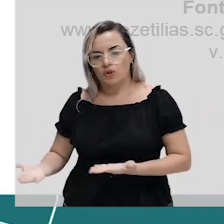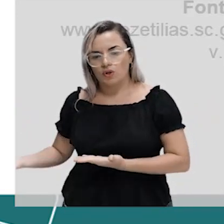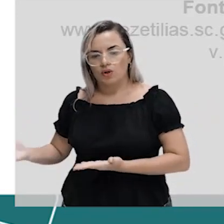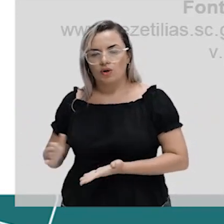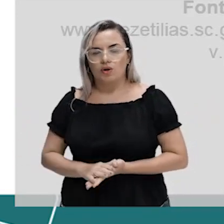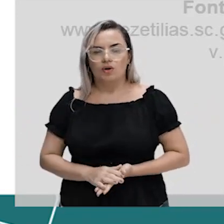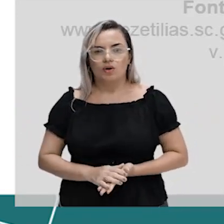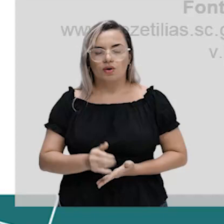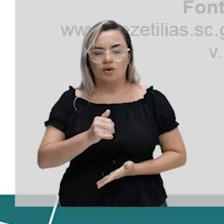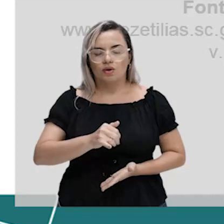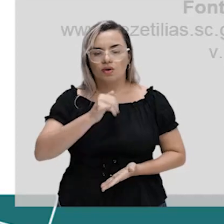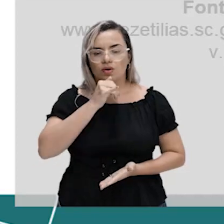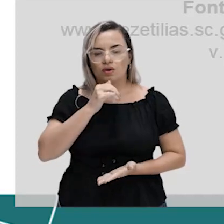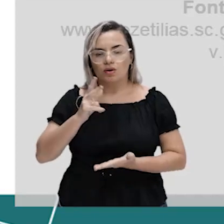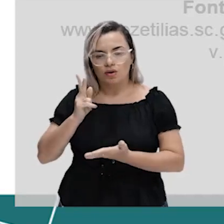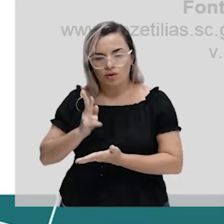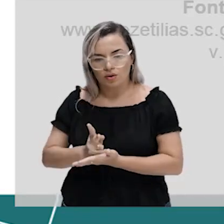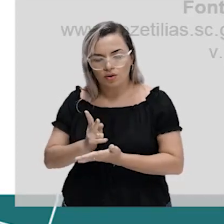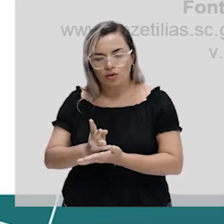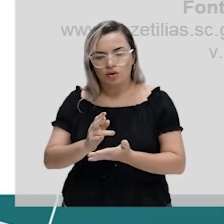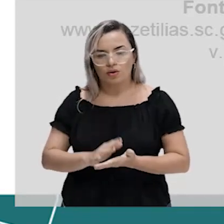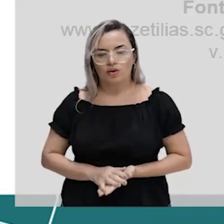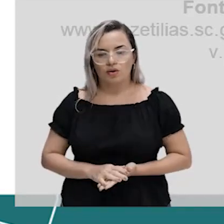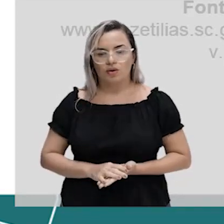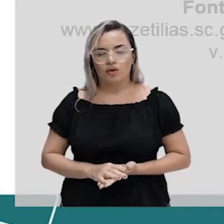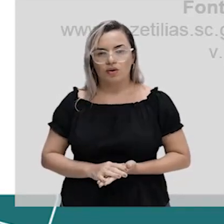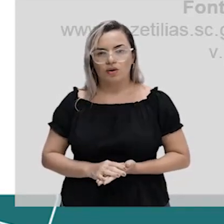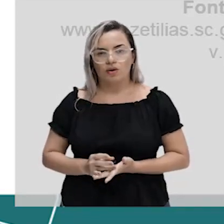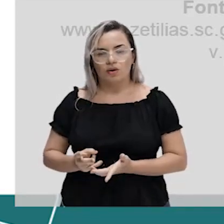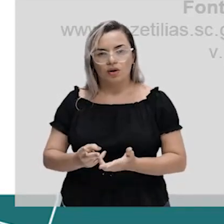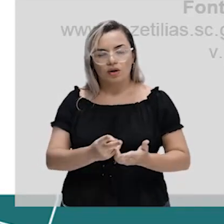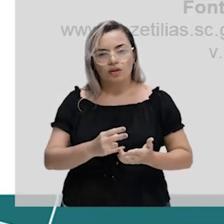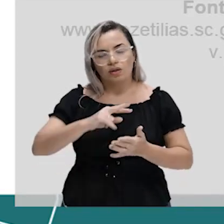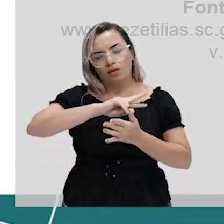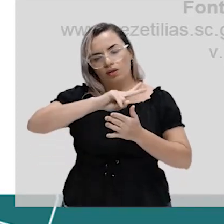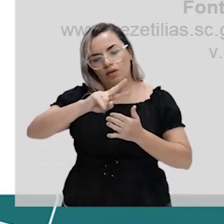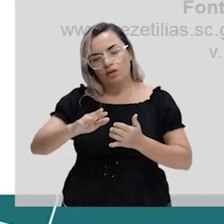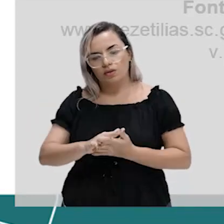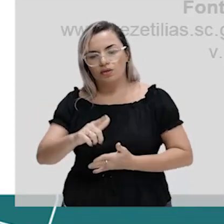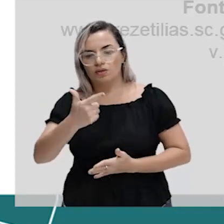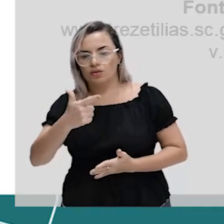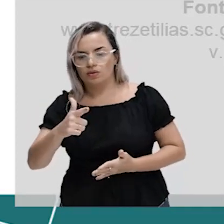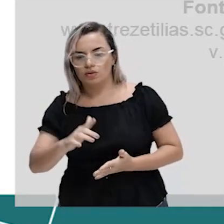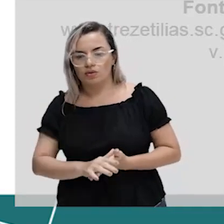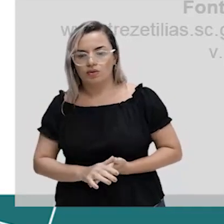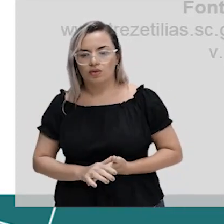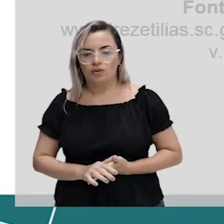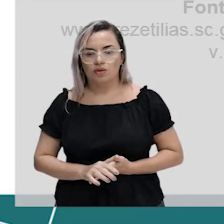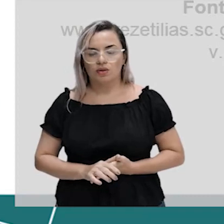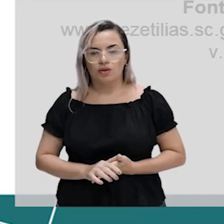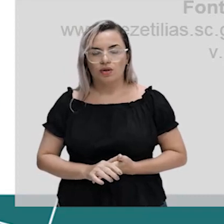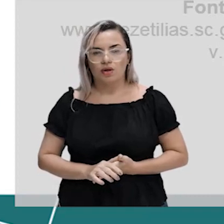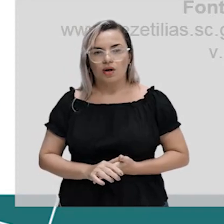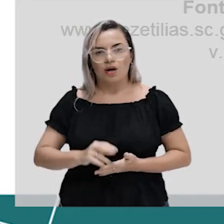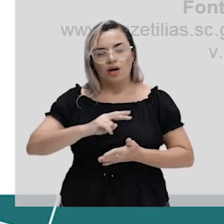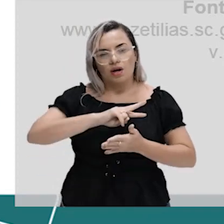vendo, eles continuam sendo da mesma espécie. Agora, se não tiver a possibilidade, esses indivíduos são de